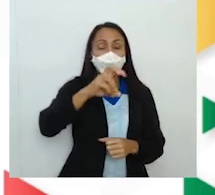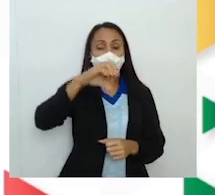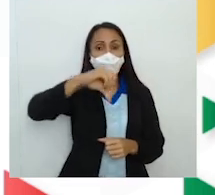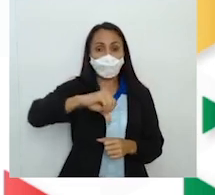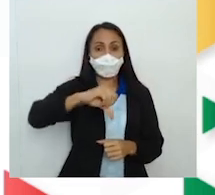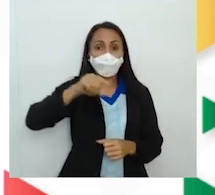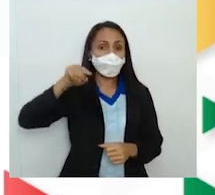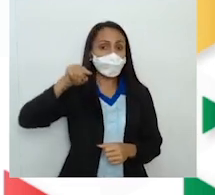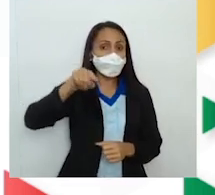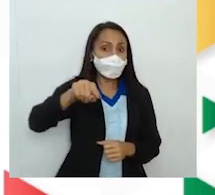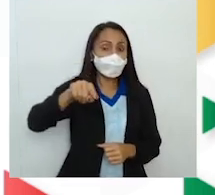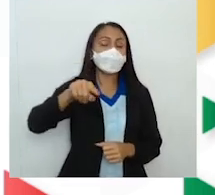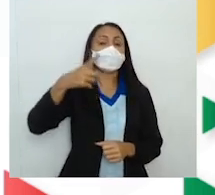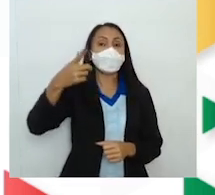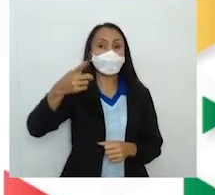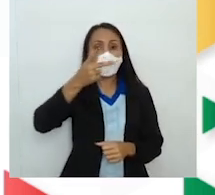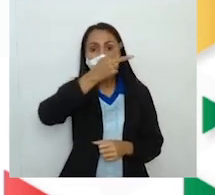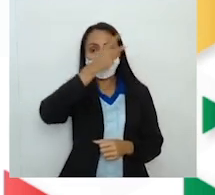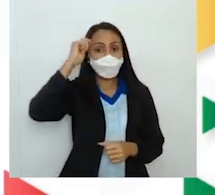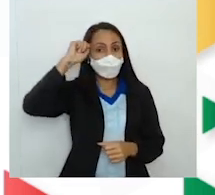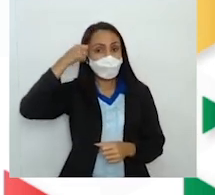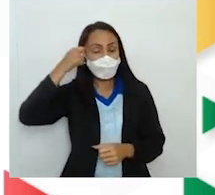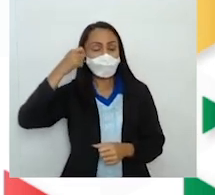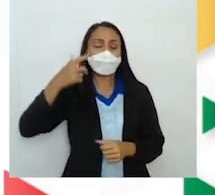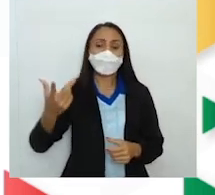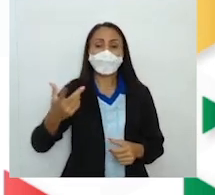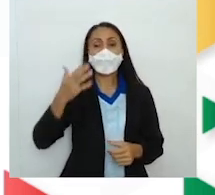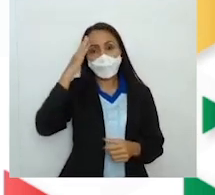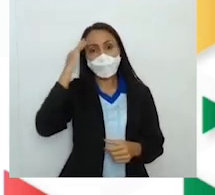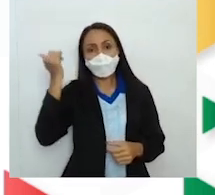259.054. Eu sei esses números exatos